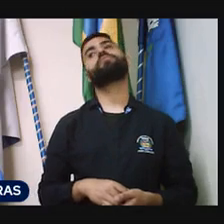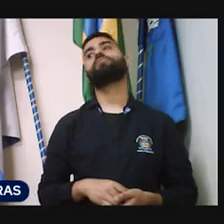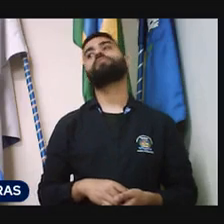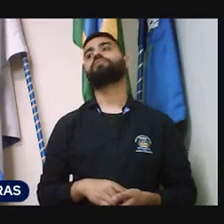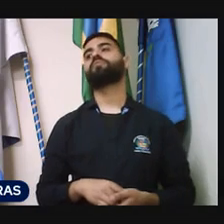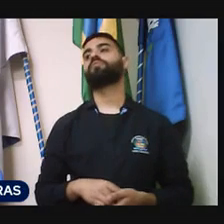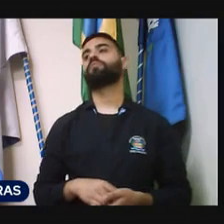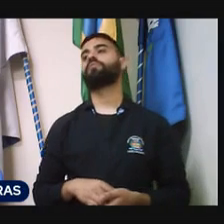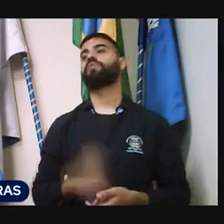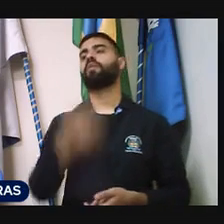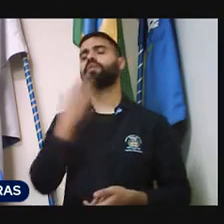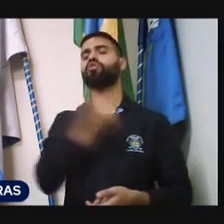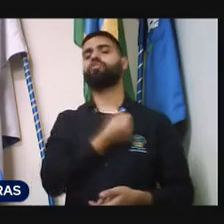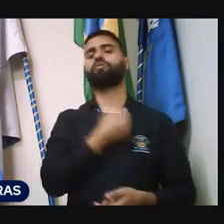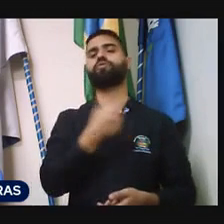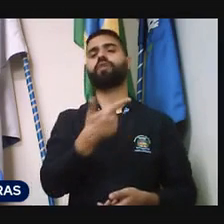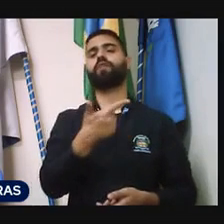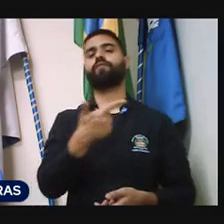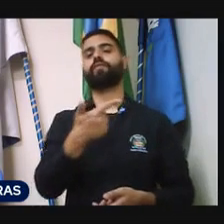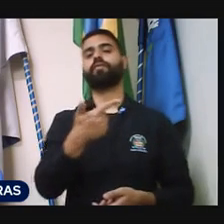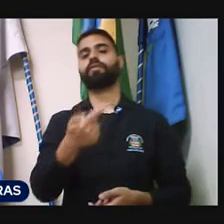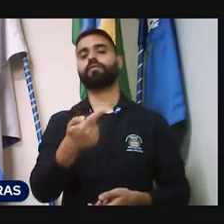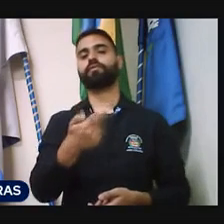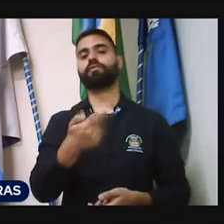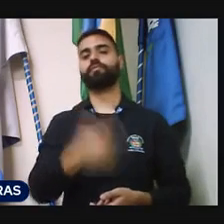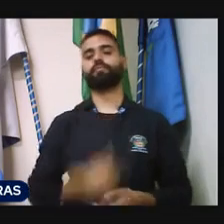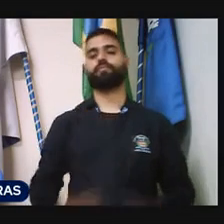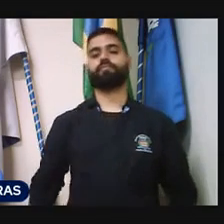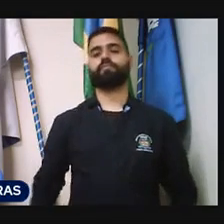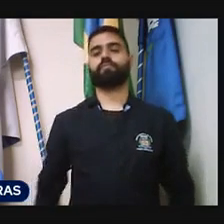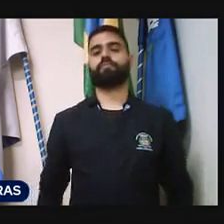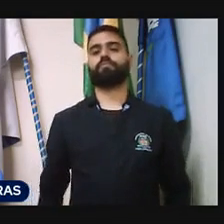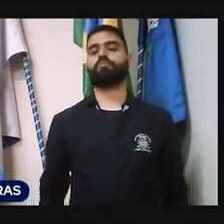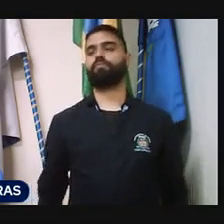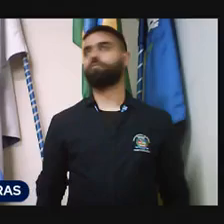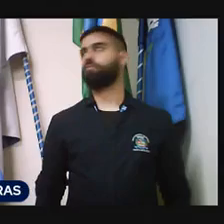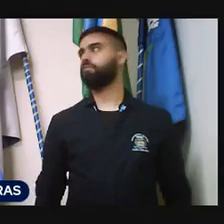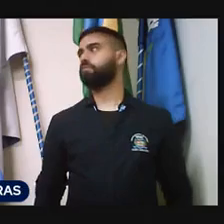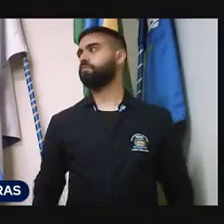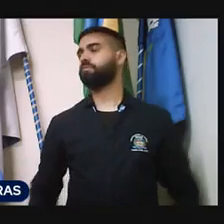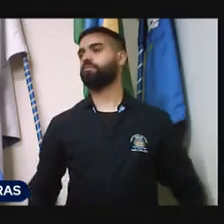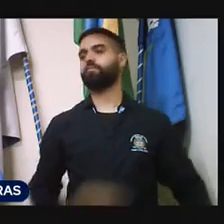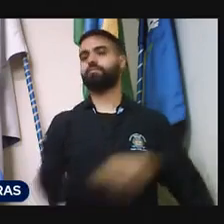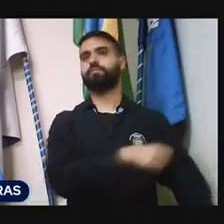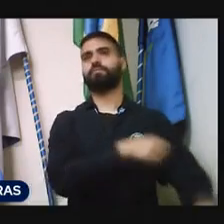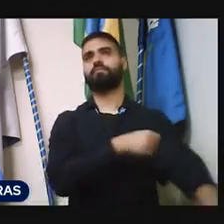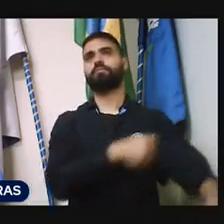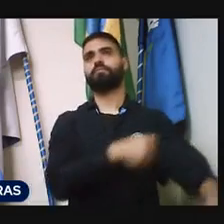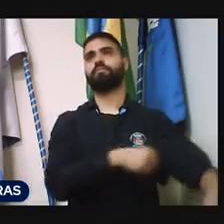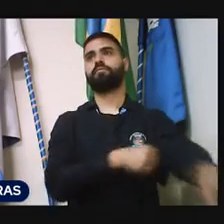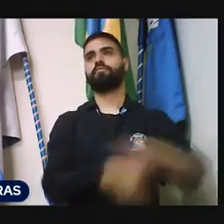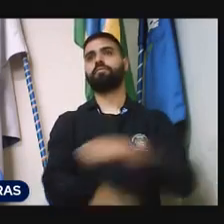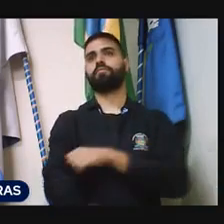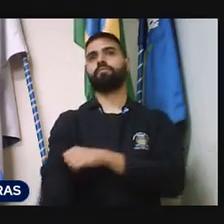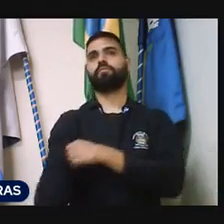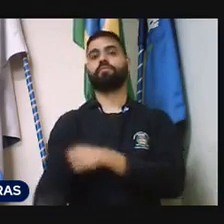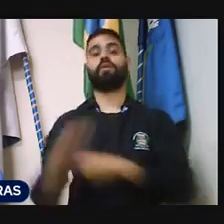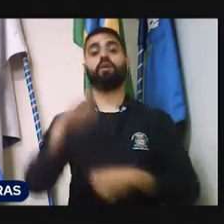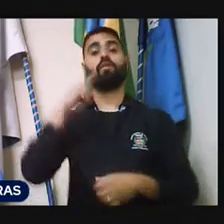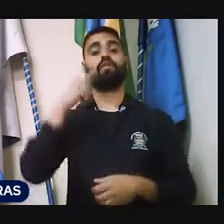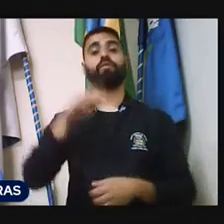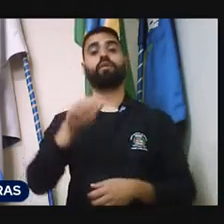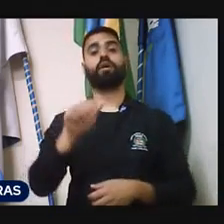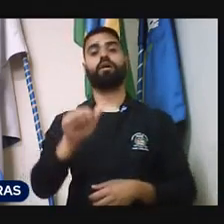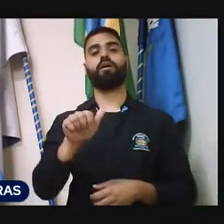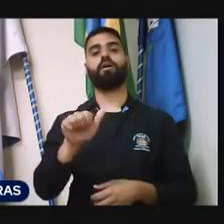requerimento nº 227 excelente seu presidente daquela história de Valença criadores da Renault o vereador Airton Batista que